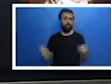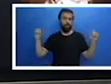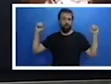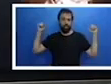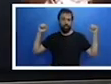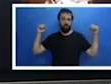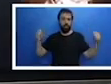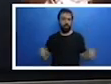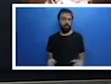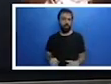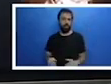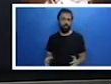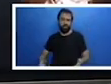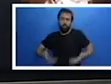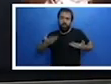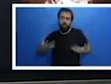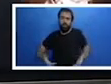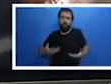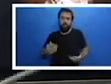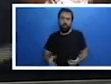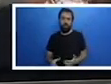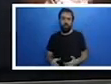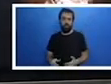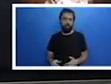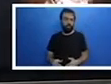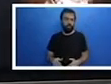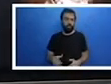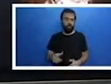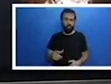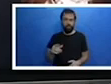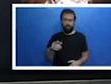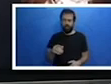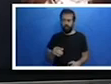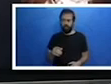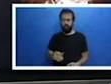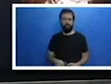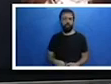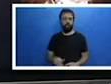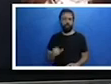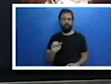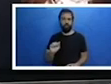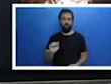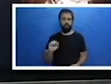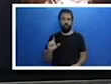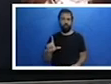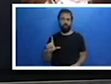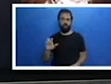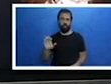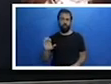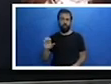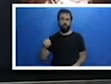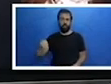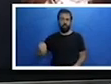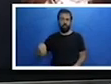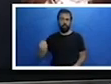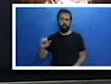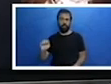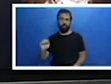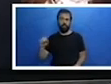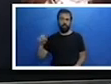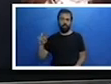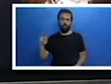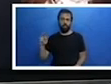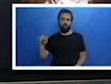foi fortemente impulsionada pelos alemães, né? Então, em 1811, com o objetivo de dar treinamento físico aos jovens. E a